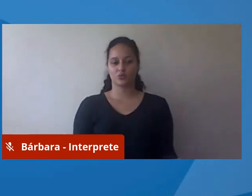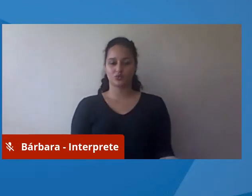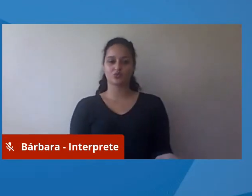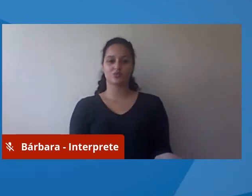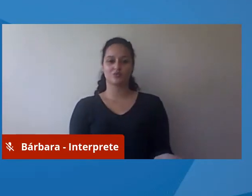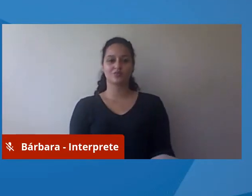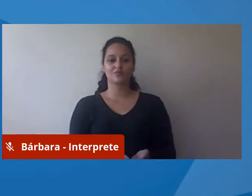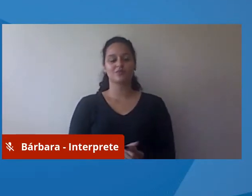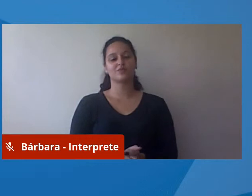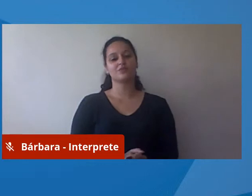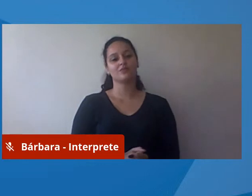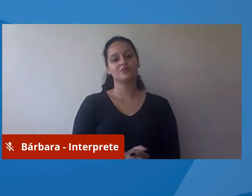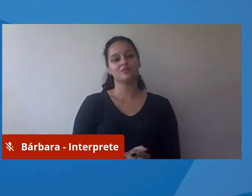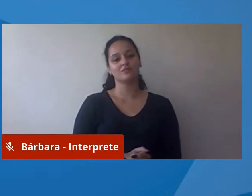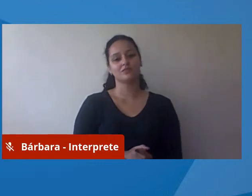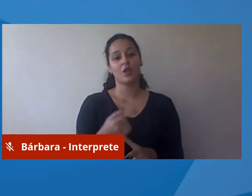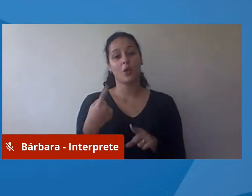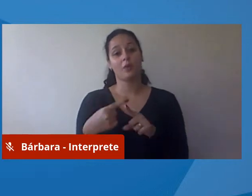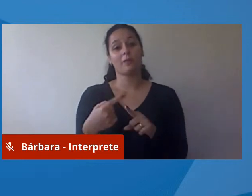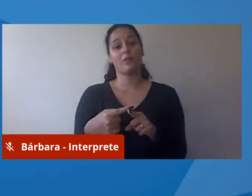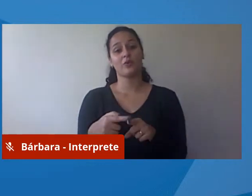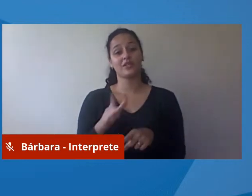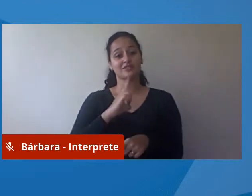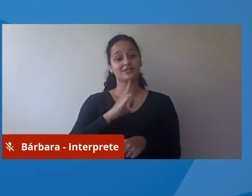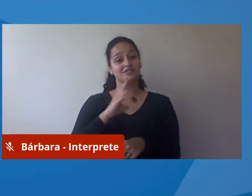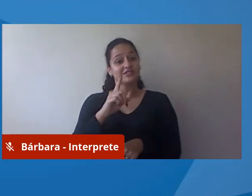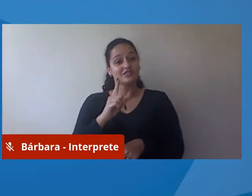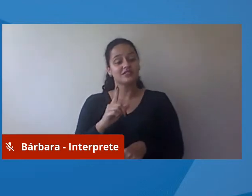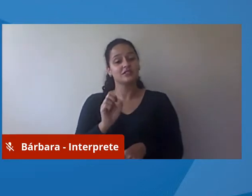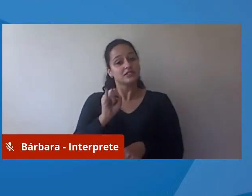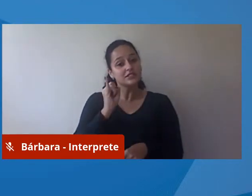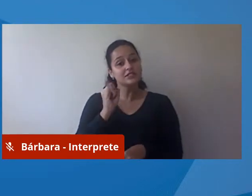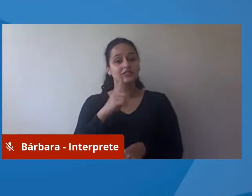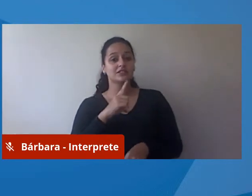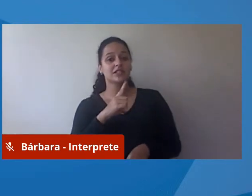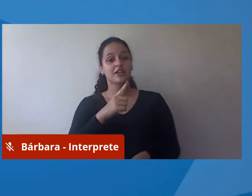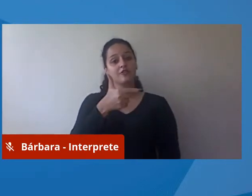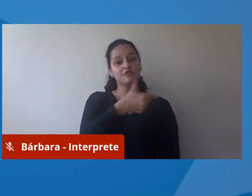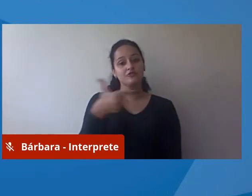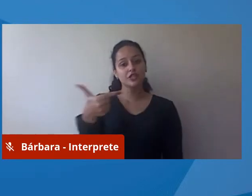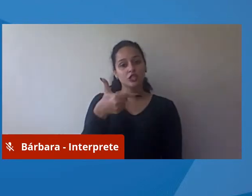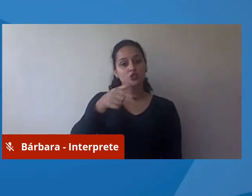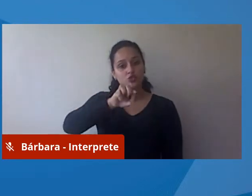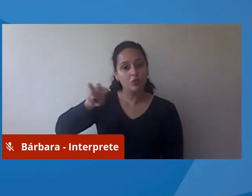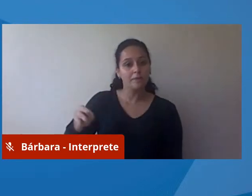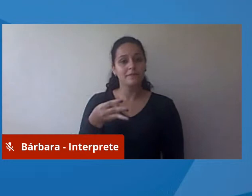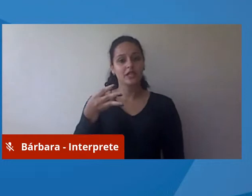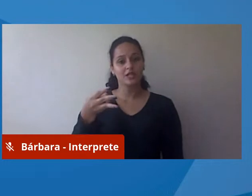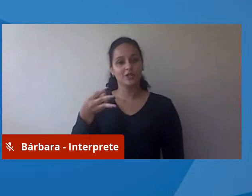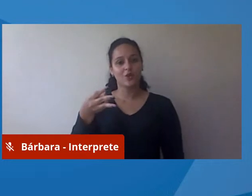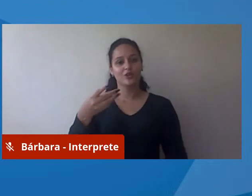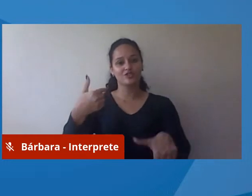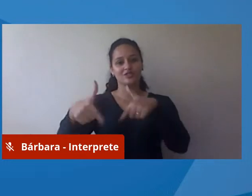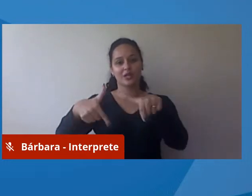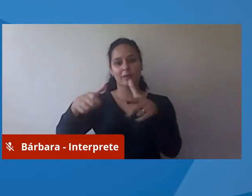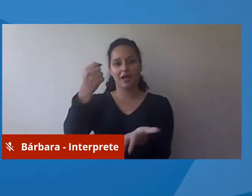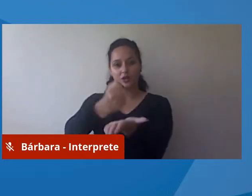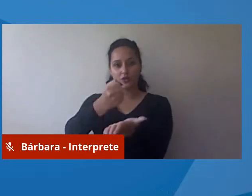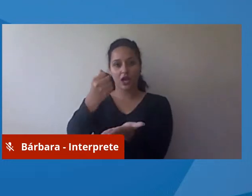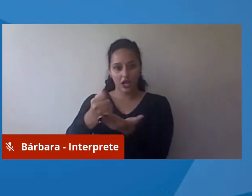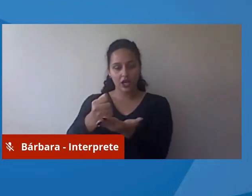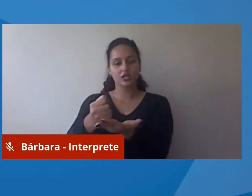se geraram 22 milhões de empregos com carteira de trabalho, mais gente pagando impostos e recompondo os